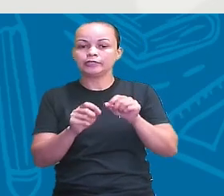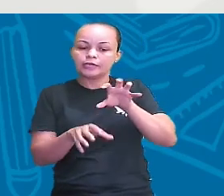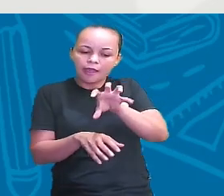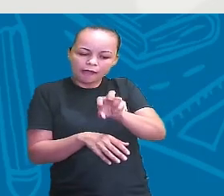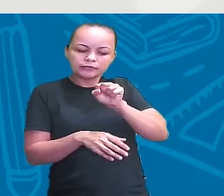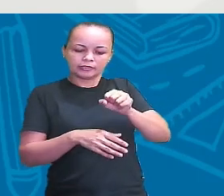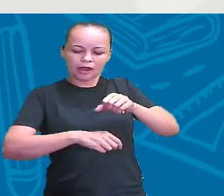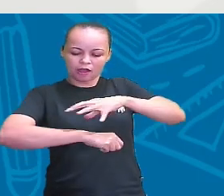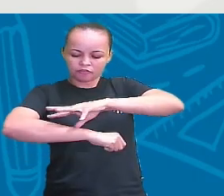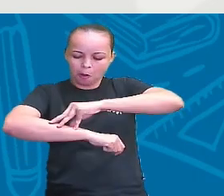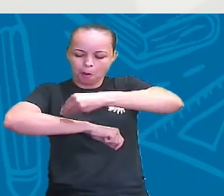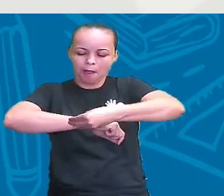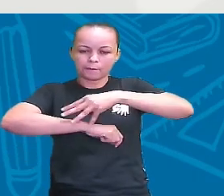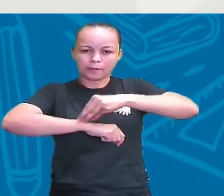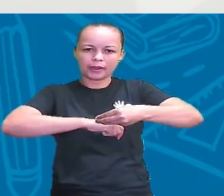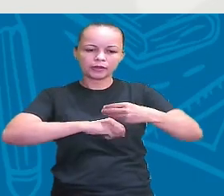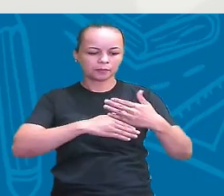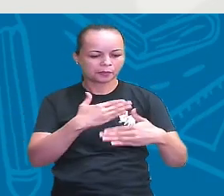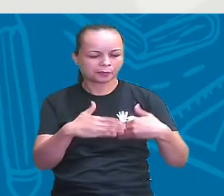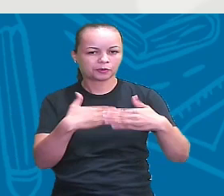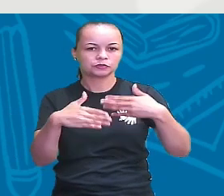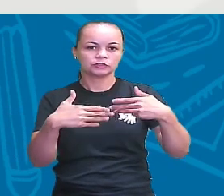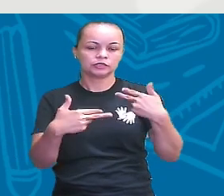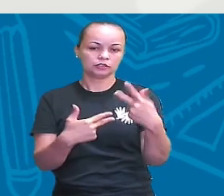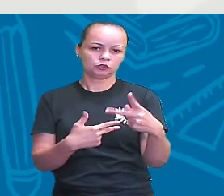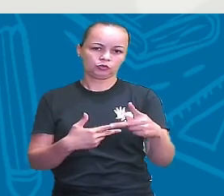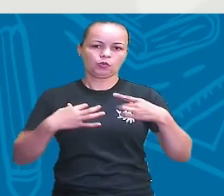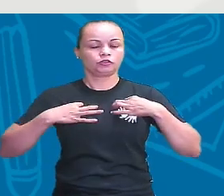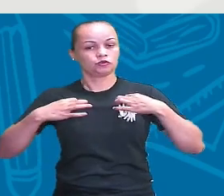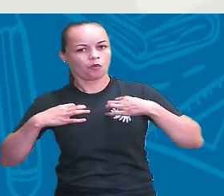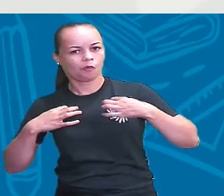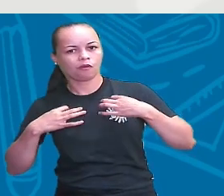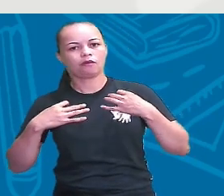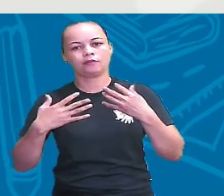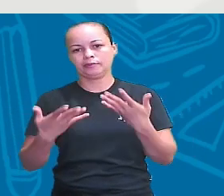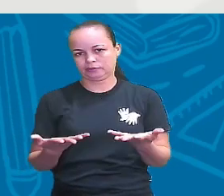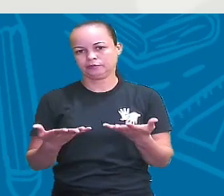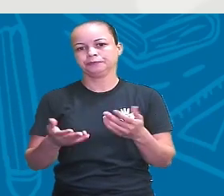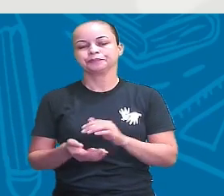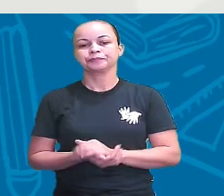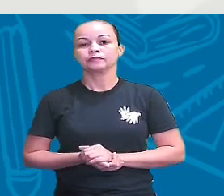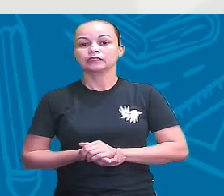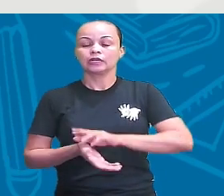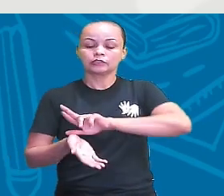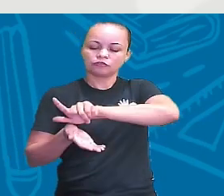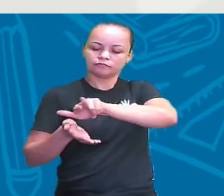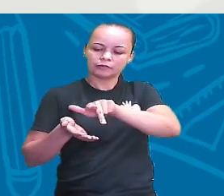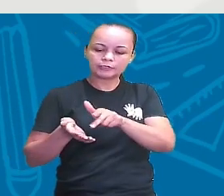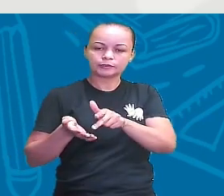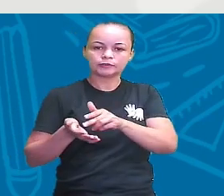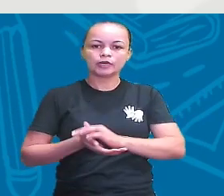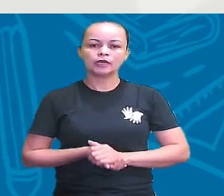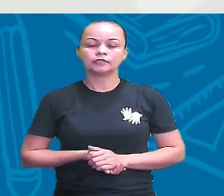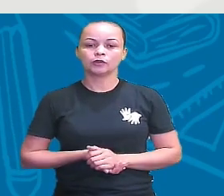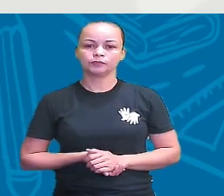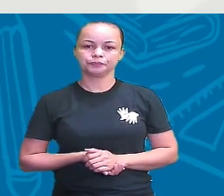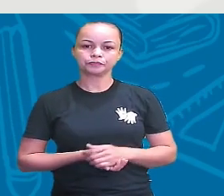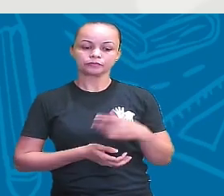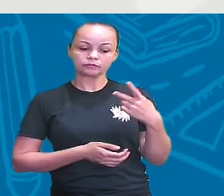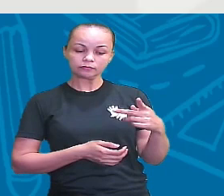a pele para poder produzir, né, as suas vestimentas, certo? Então, isso